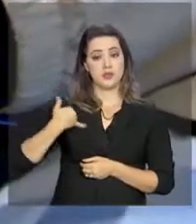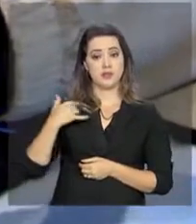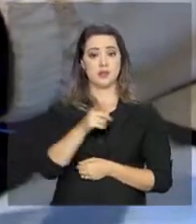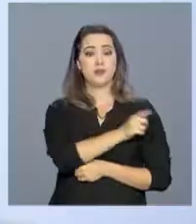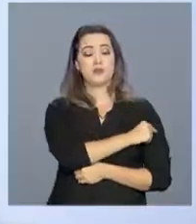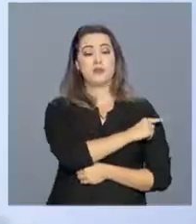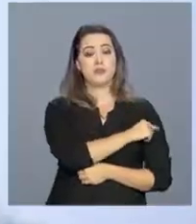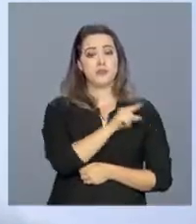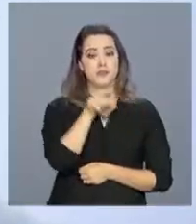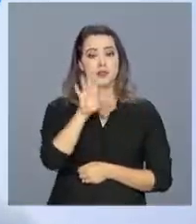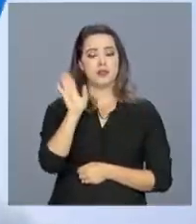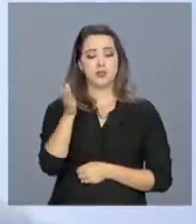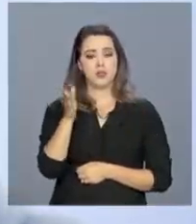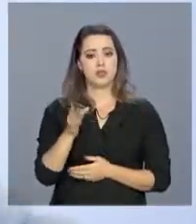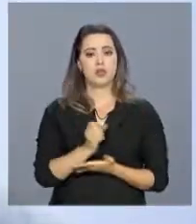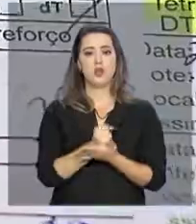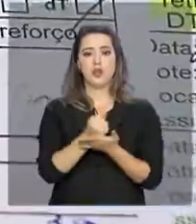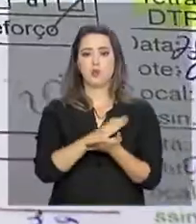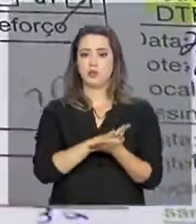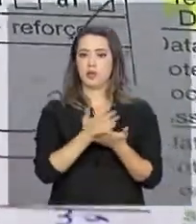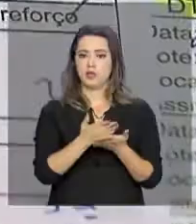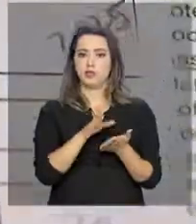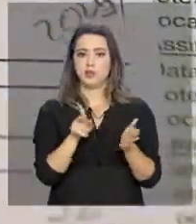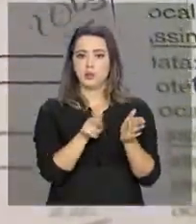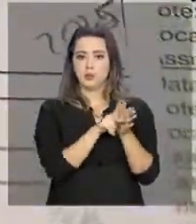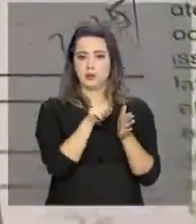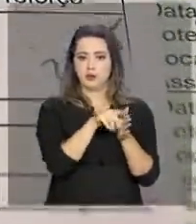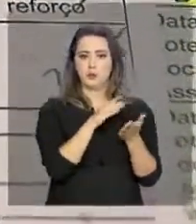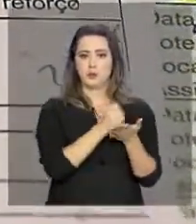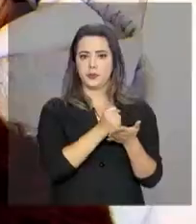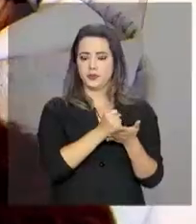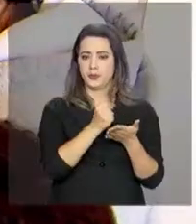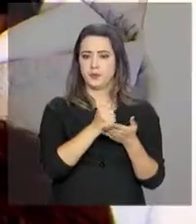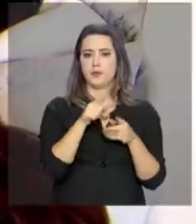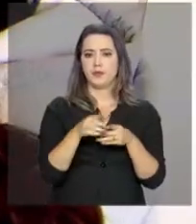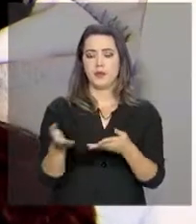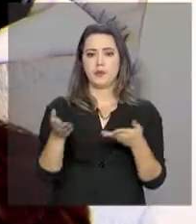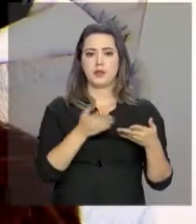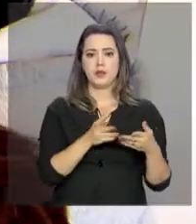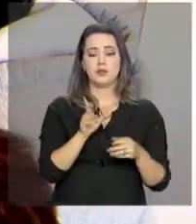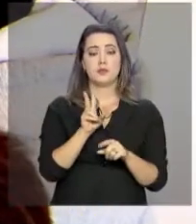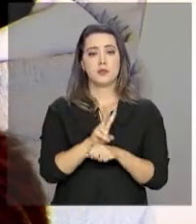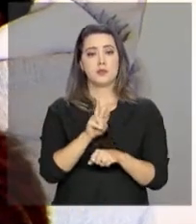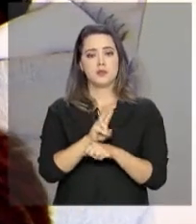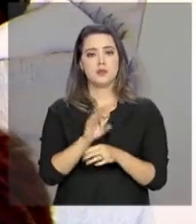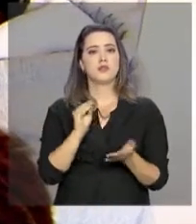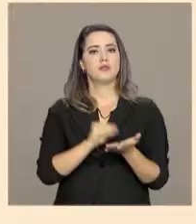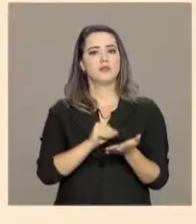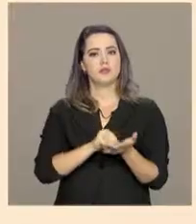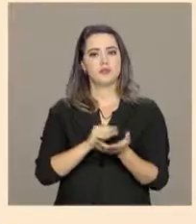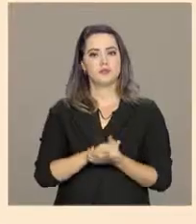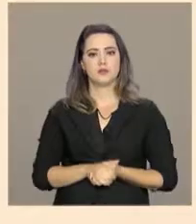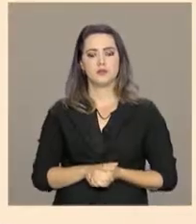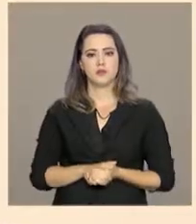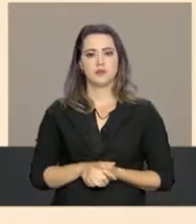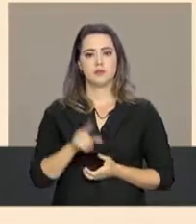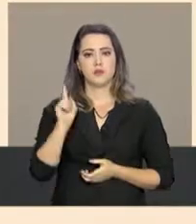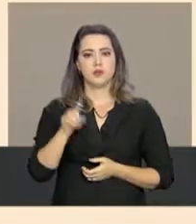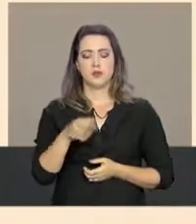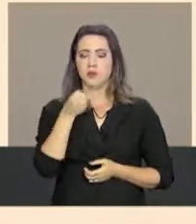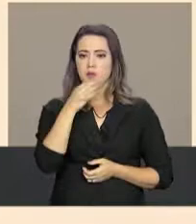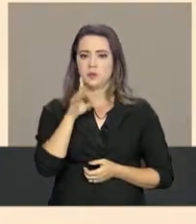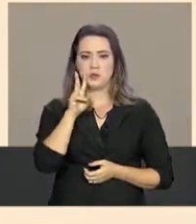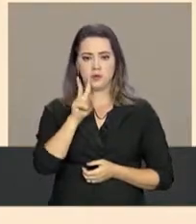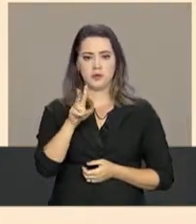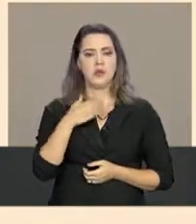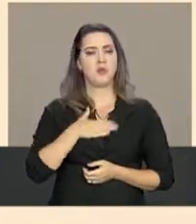vacinar. Aproveitou e trouxe a caderneta de vacinação dela para receber a imunização que faltava. Eu aproveitei e botei